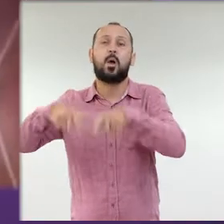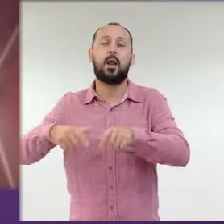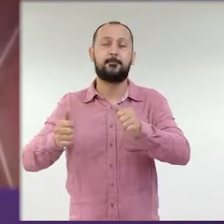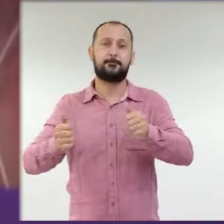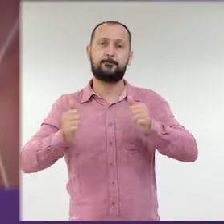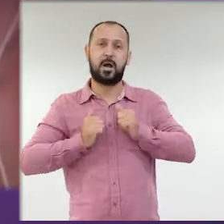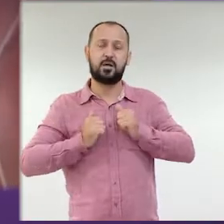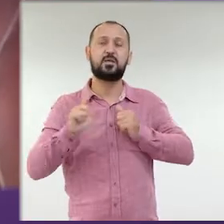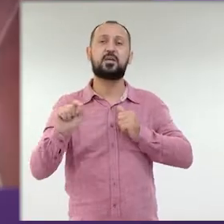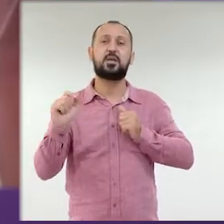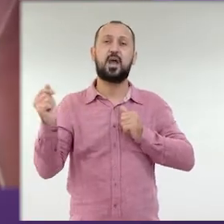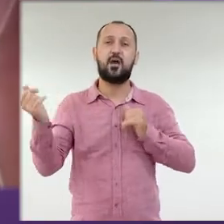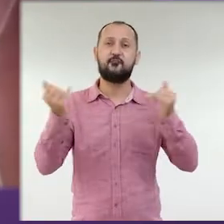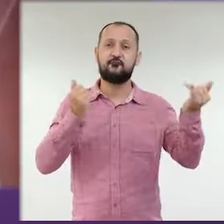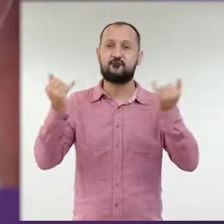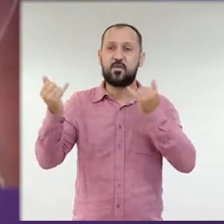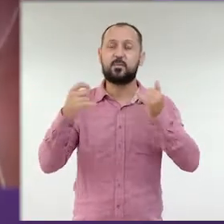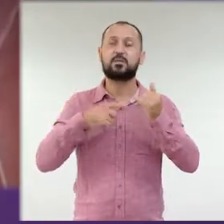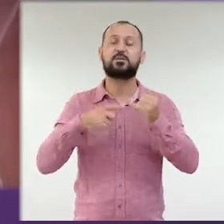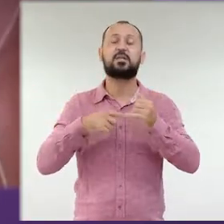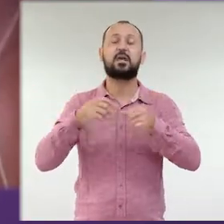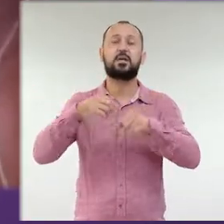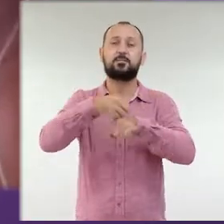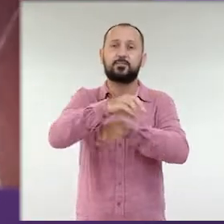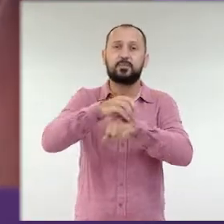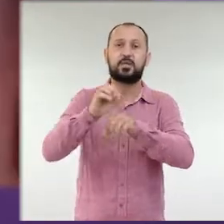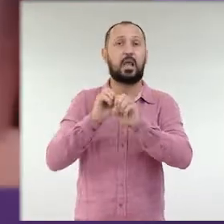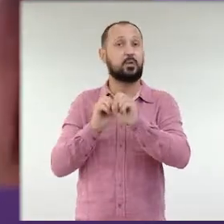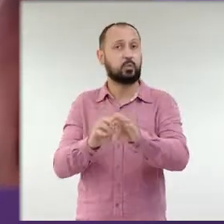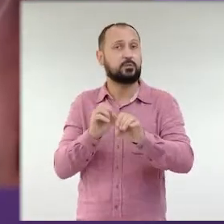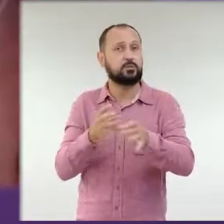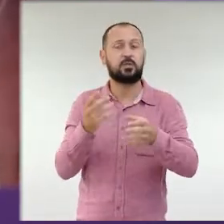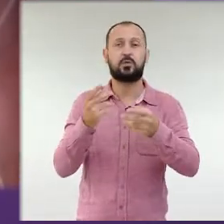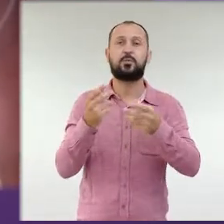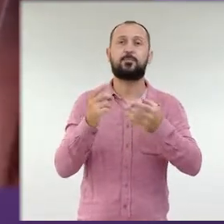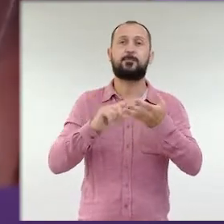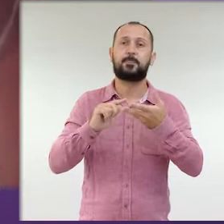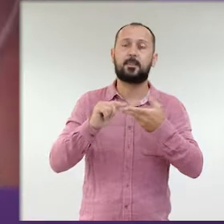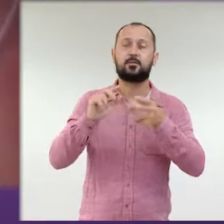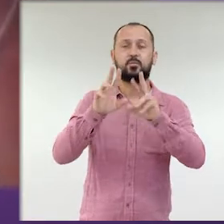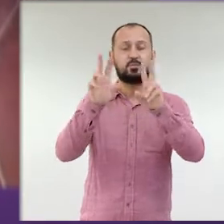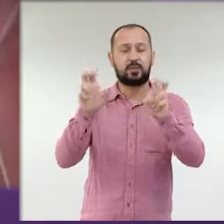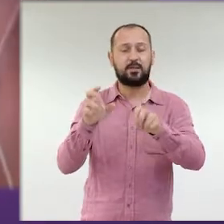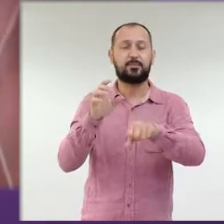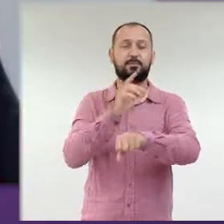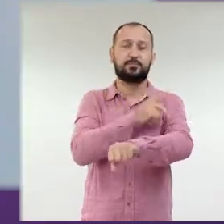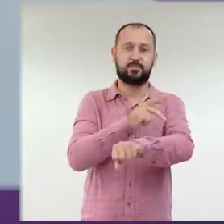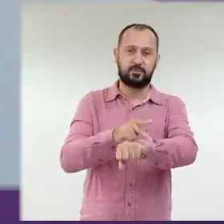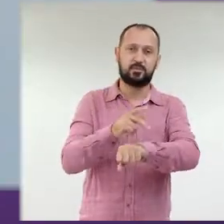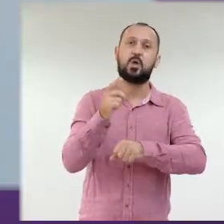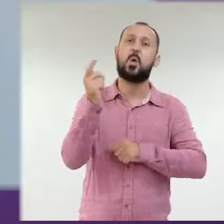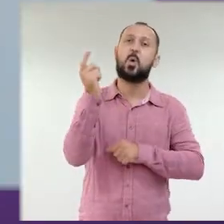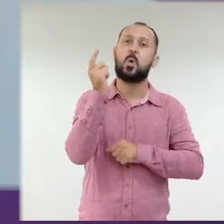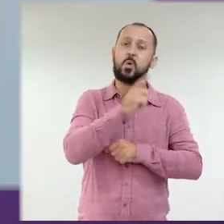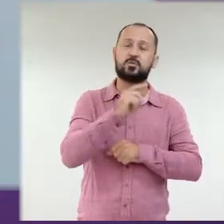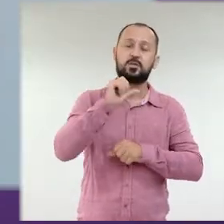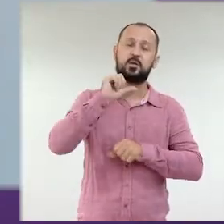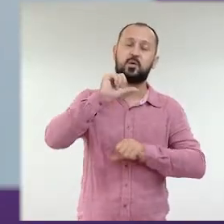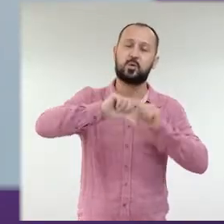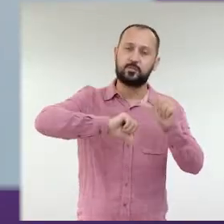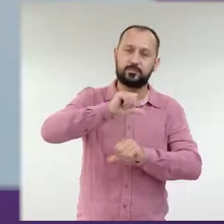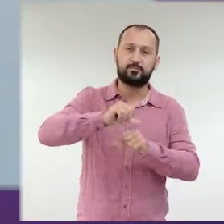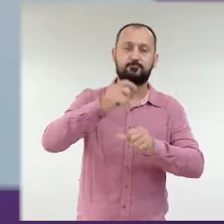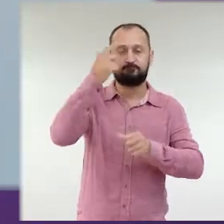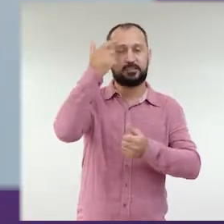a informação ela é carregada de componentes educativos, componentes pedagógicos, a gente consegue fazer um